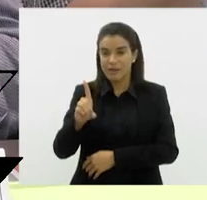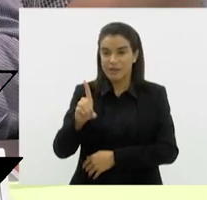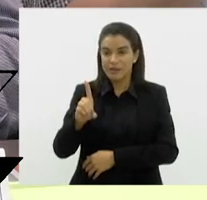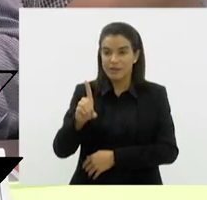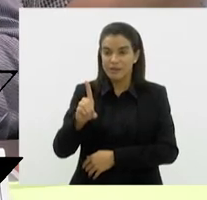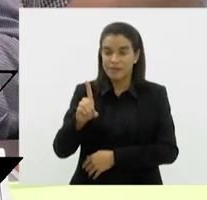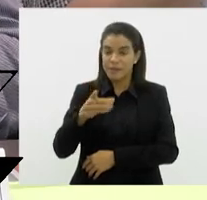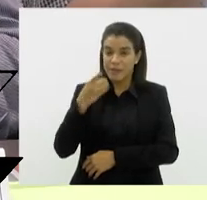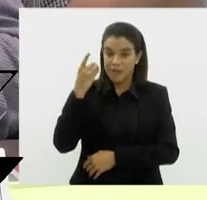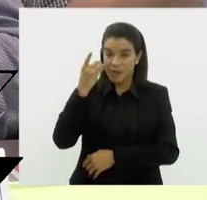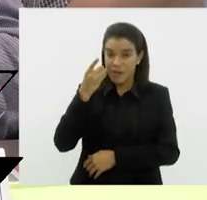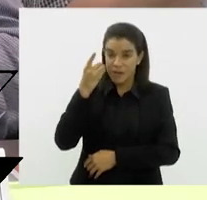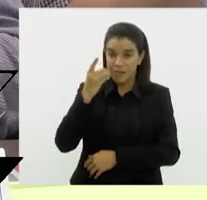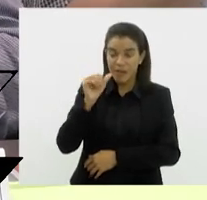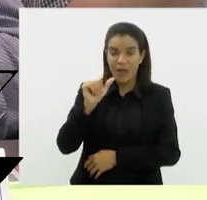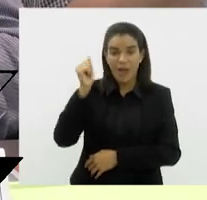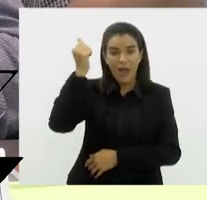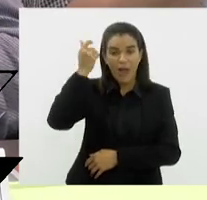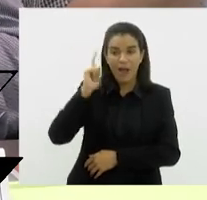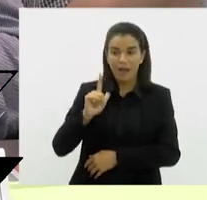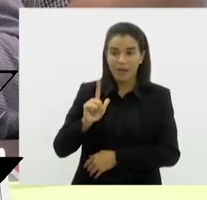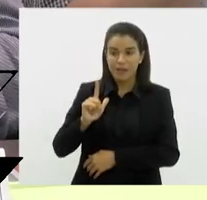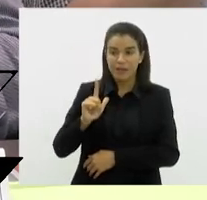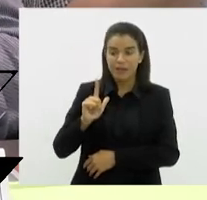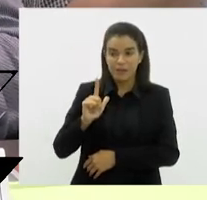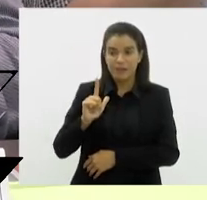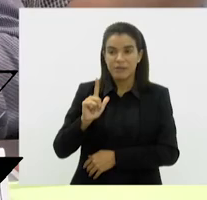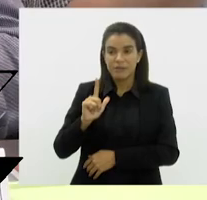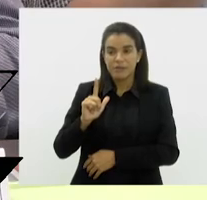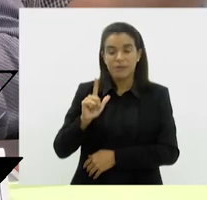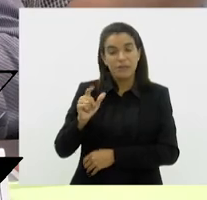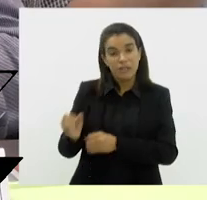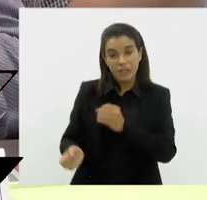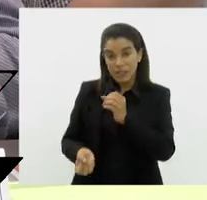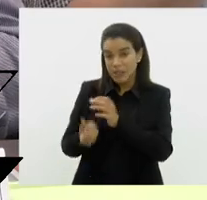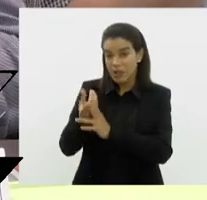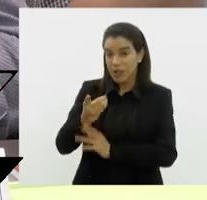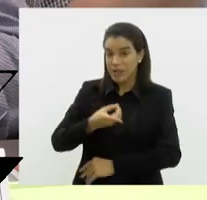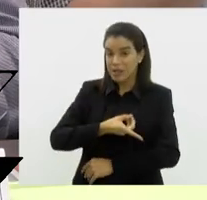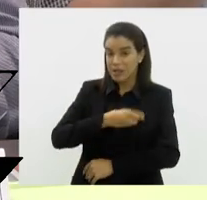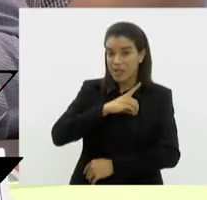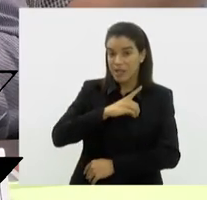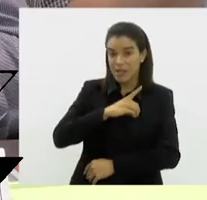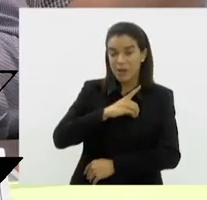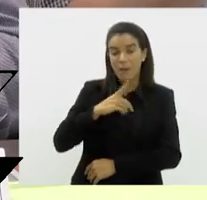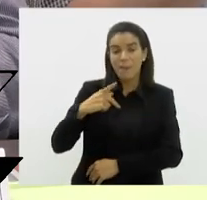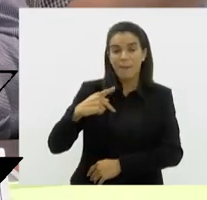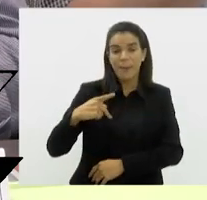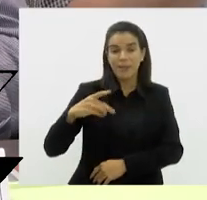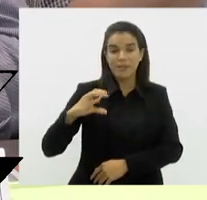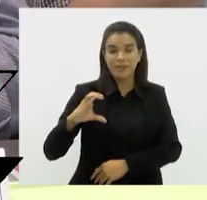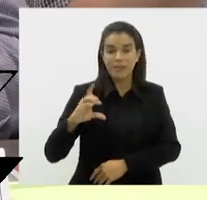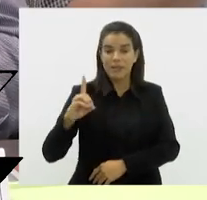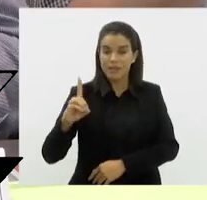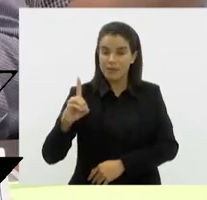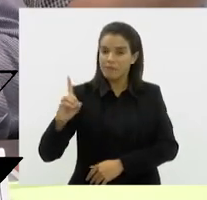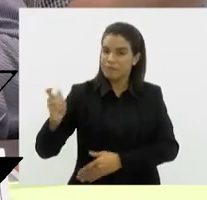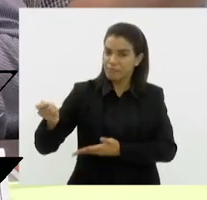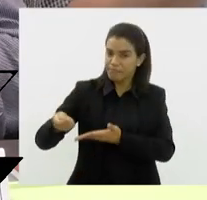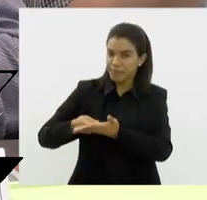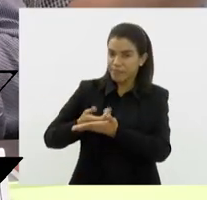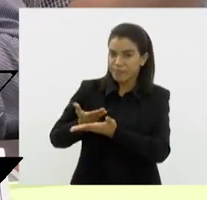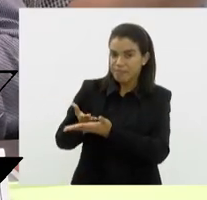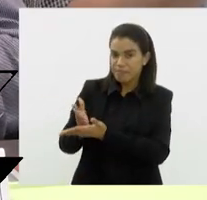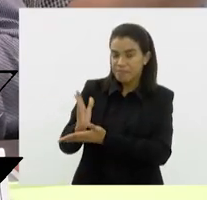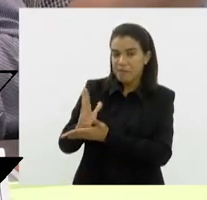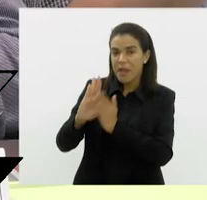da deputada Alana Passos, que criou a delegacia para os PCDs. Foi sancionada essa lei. Tem uma específica